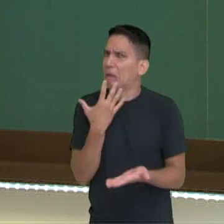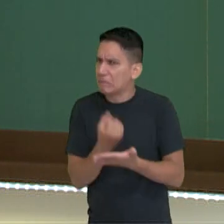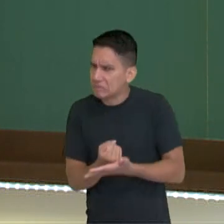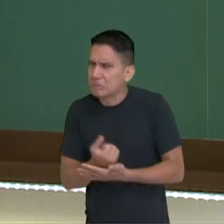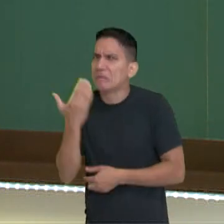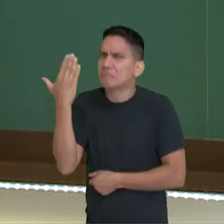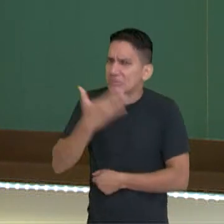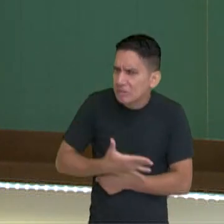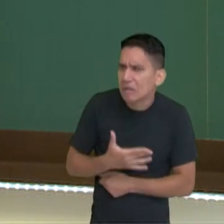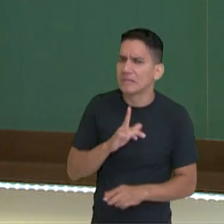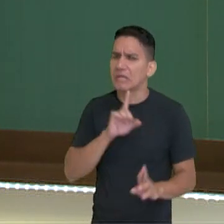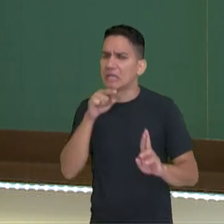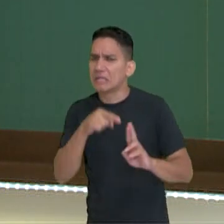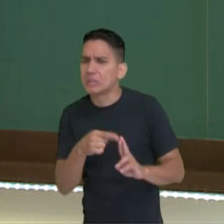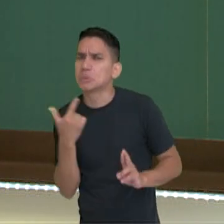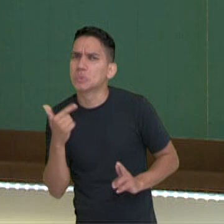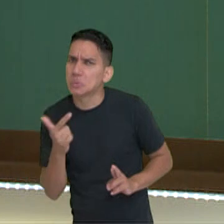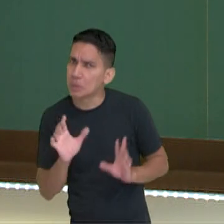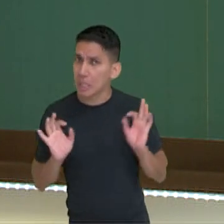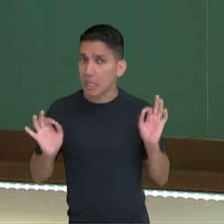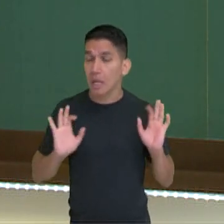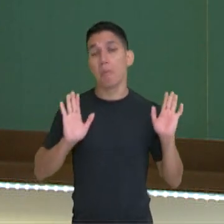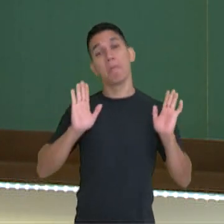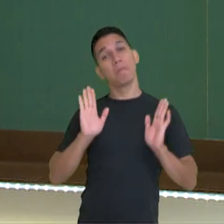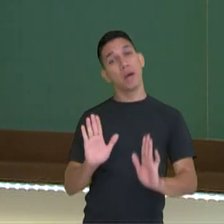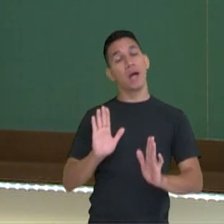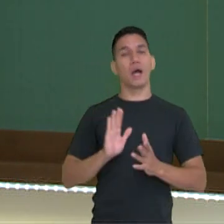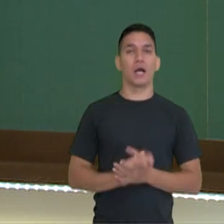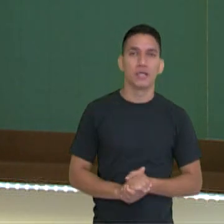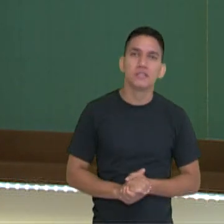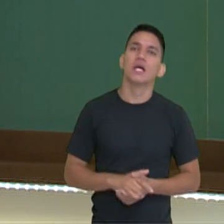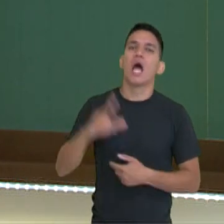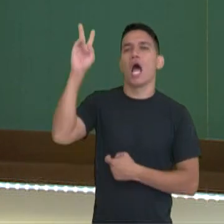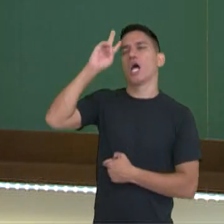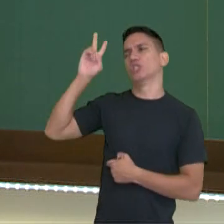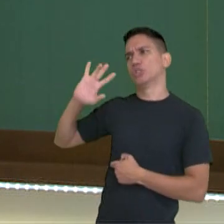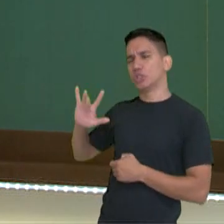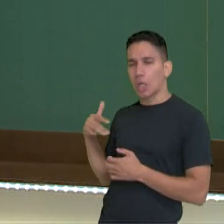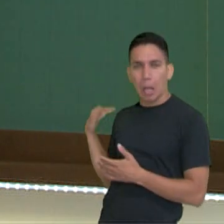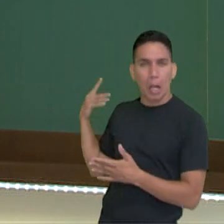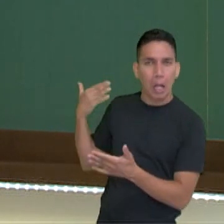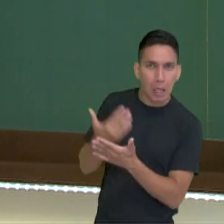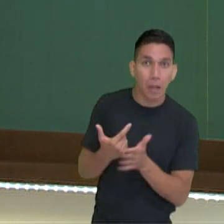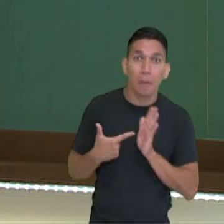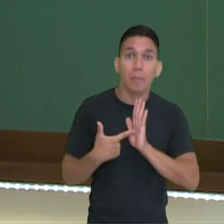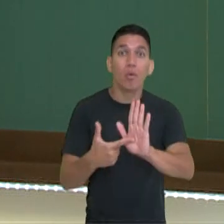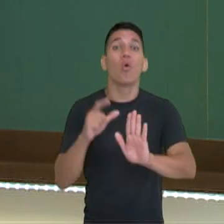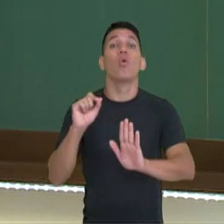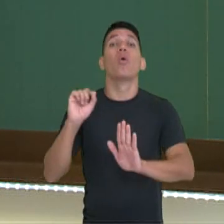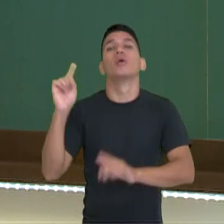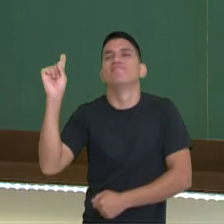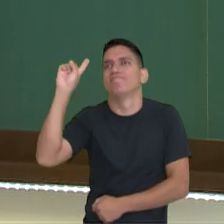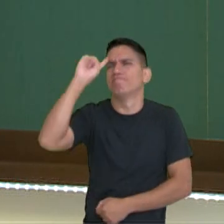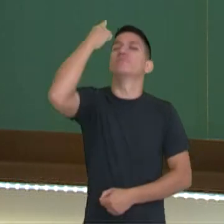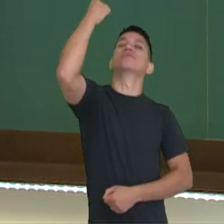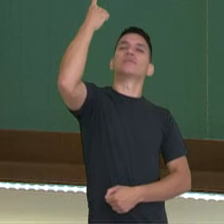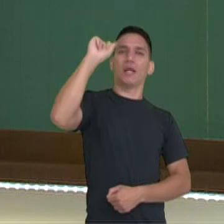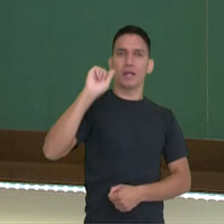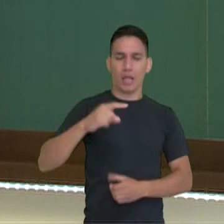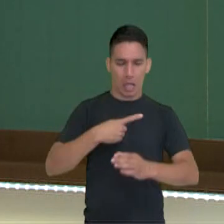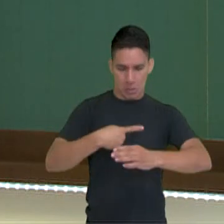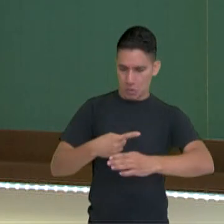nenhuma referência, uma marcação sobre isso, mas a história marca ali como quem desenvolveu esse